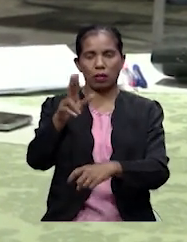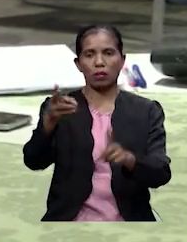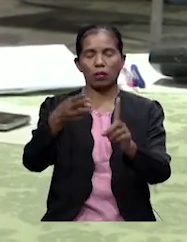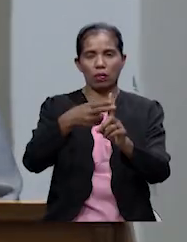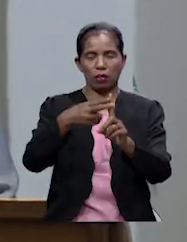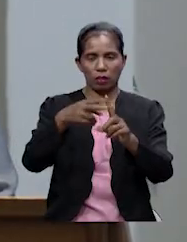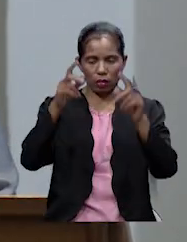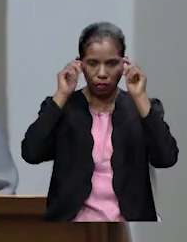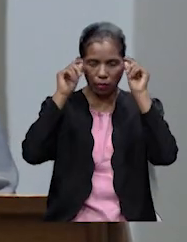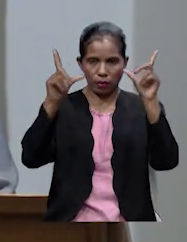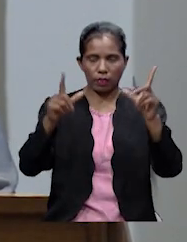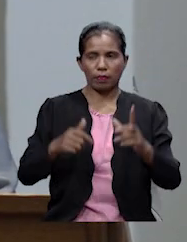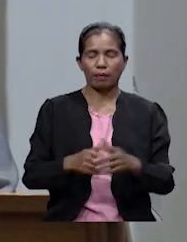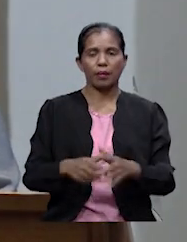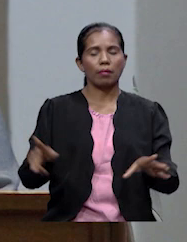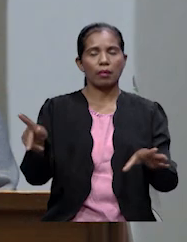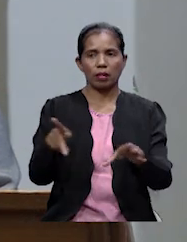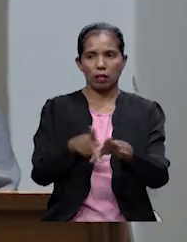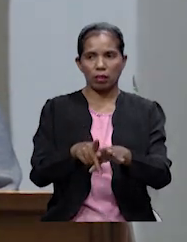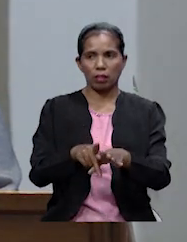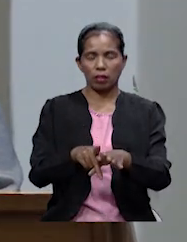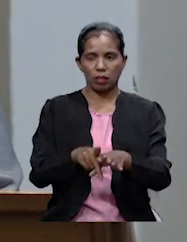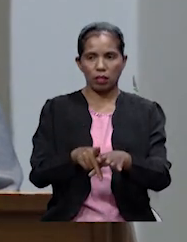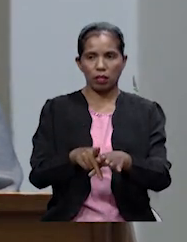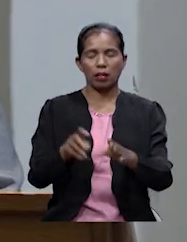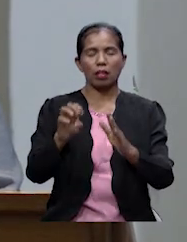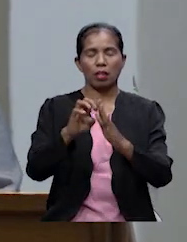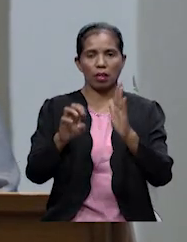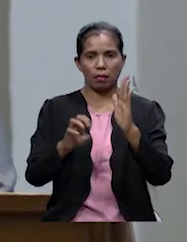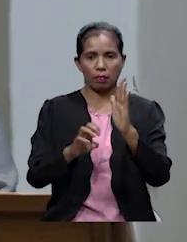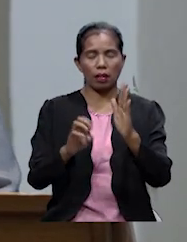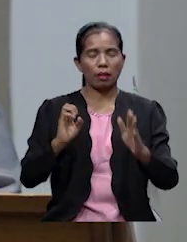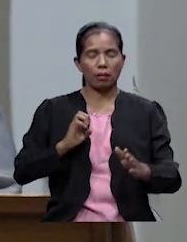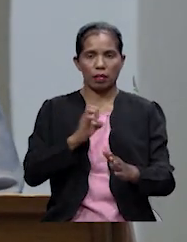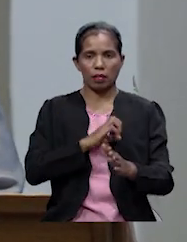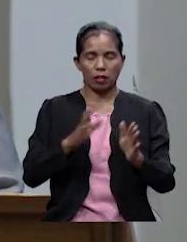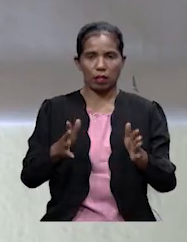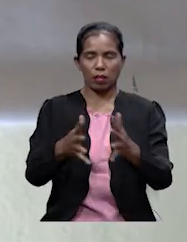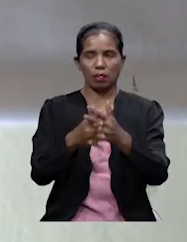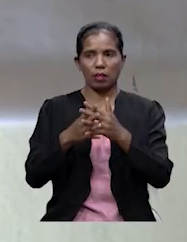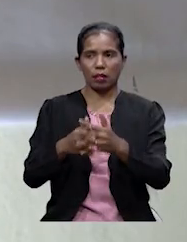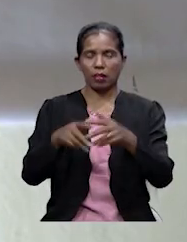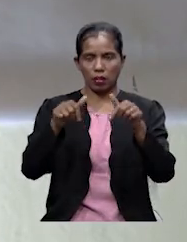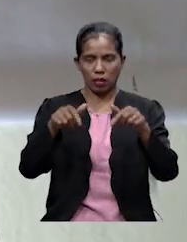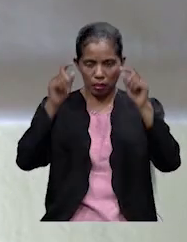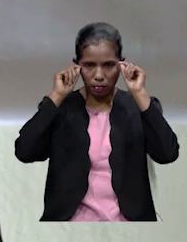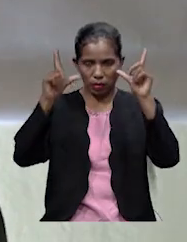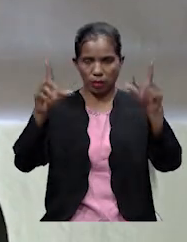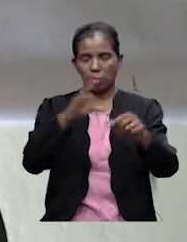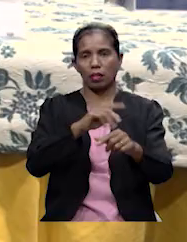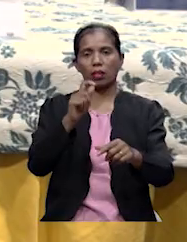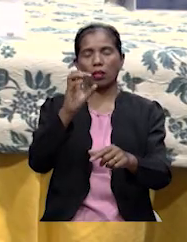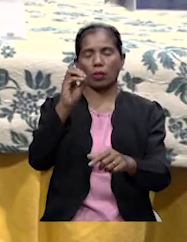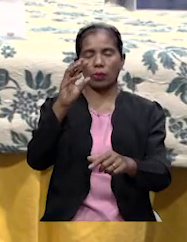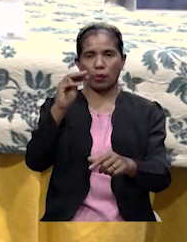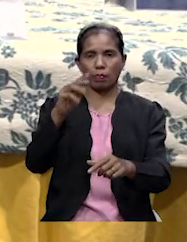Timor. Participa husi encarregado negócio embaixada dos Estados Unidos América e a Timor Leste, Tom Daley, coordenador presidente ONU